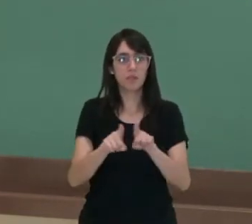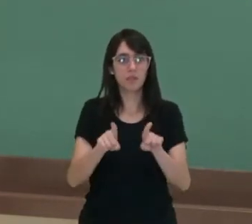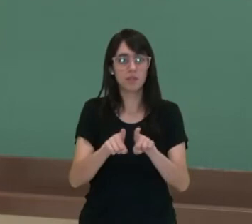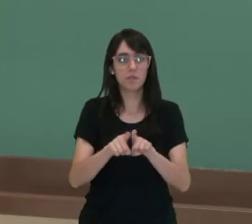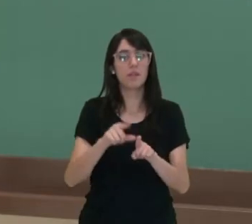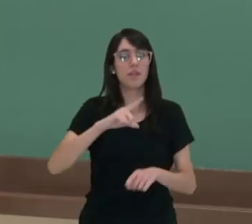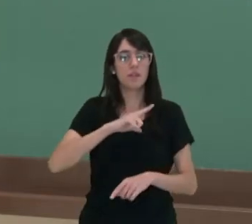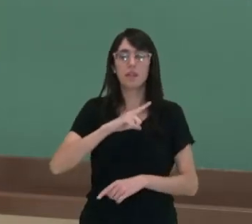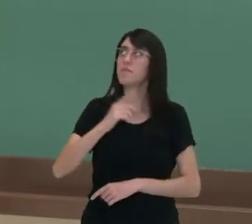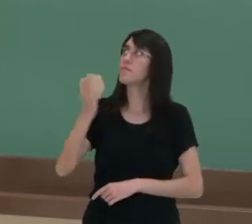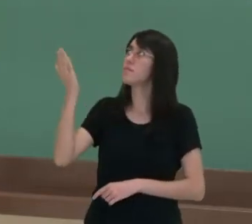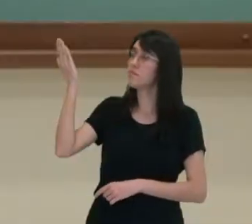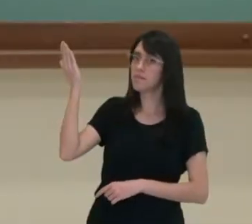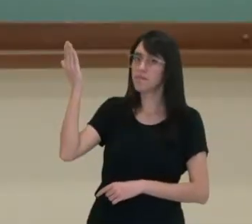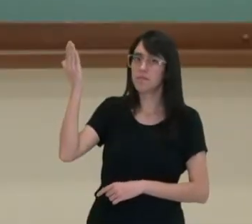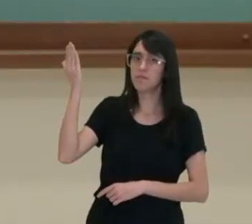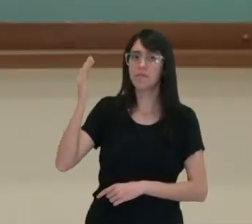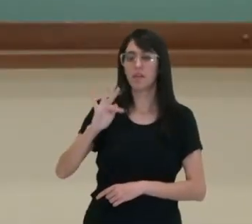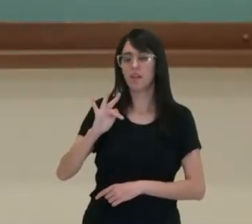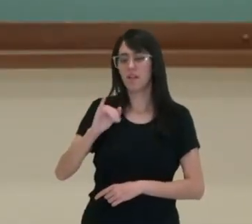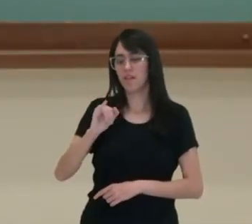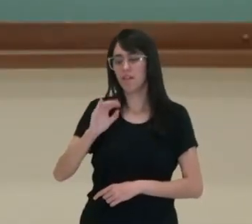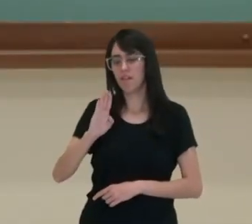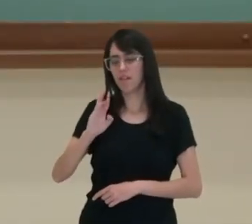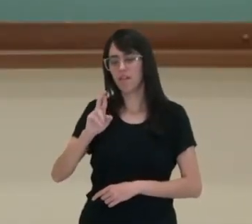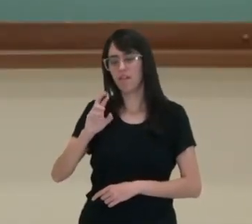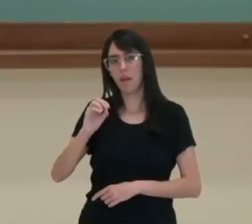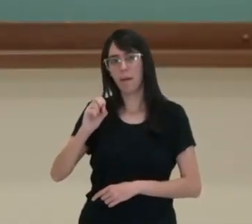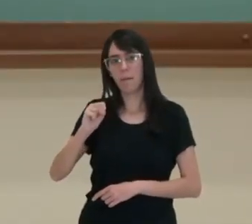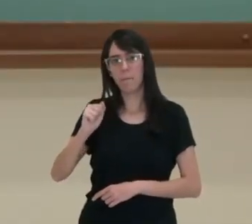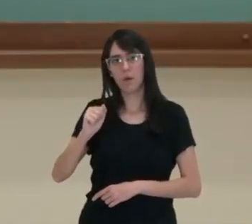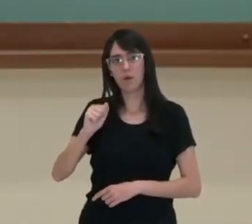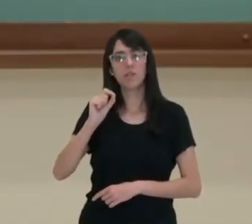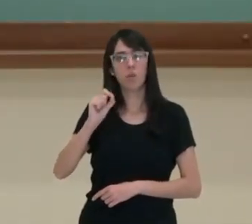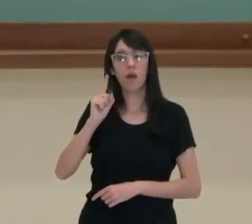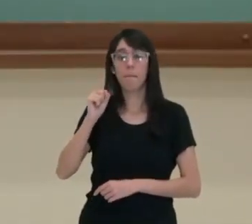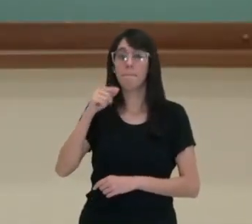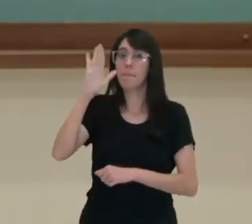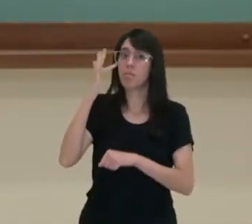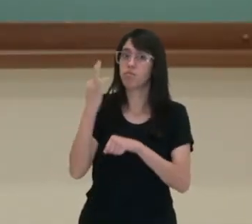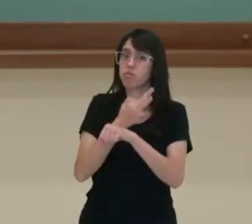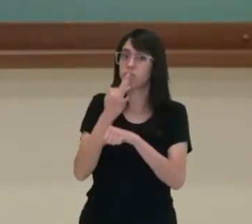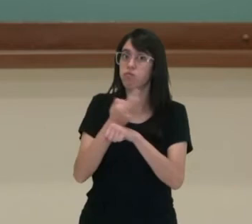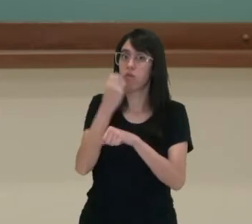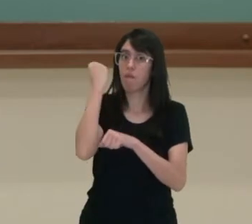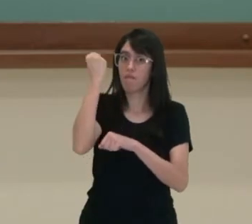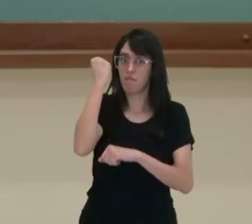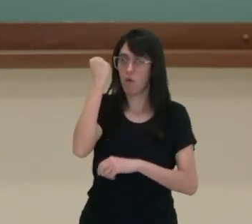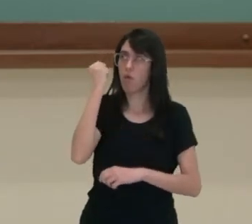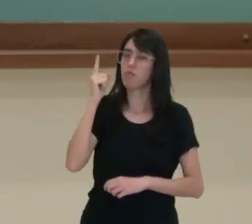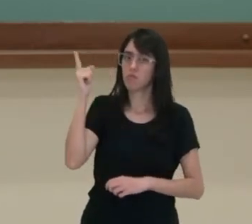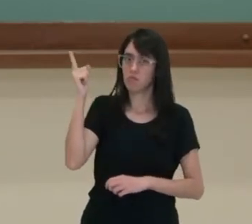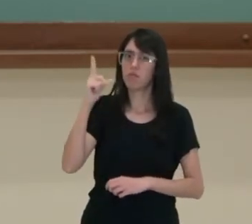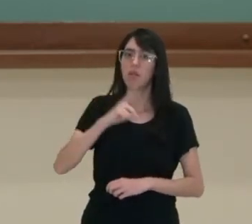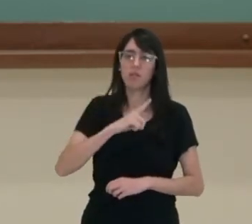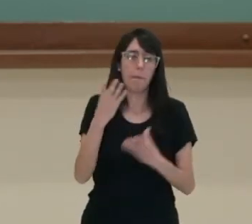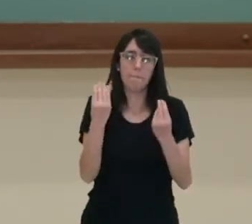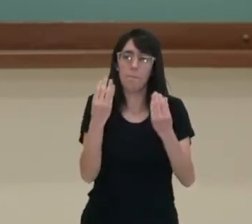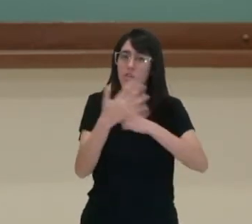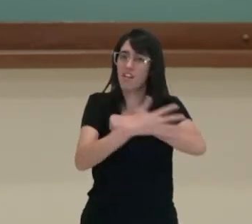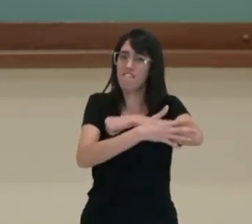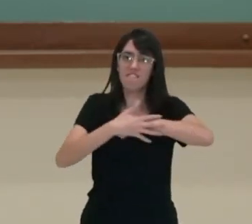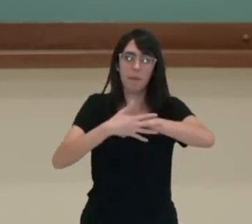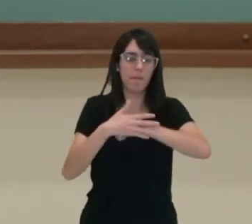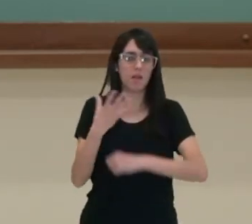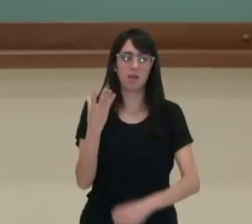temos a cartilagem fibrosa. A cartilagem fibrosa ela é bem mais resistente, né? Ela possui uma grande quantidade de fibras,